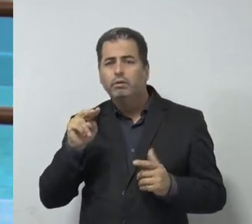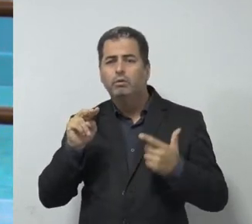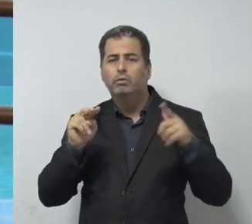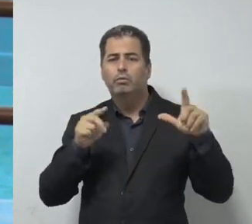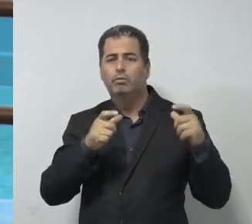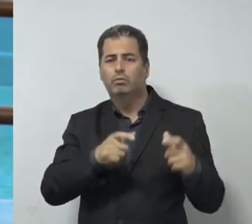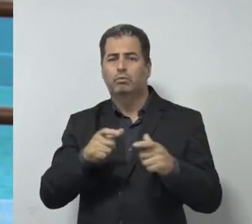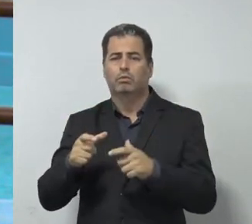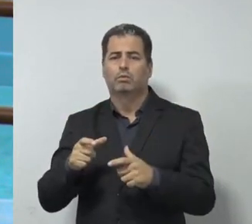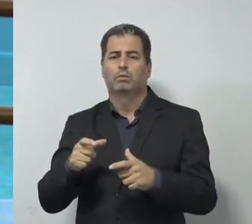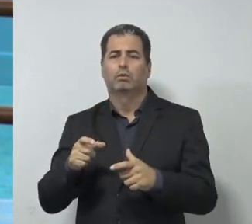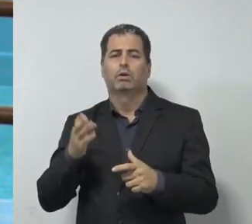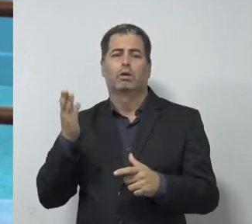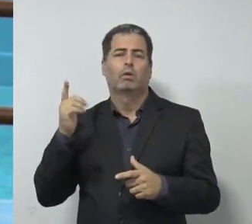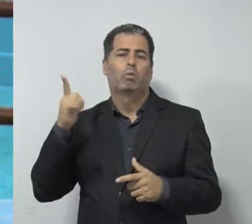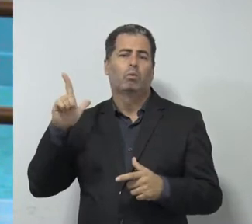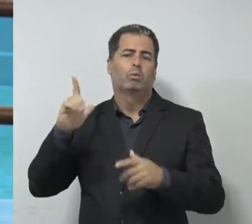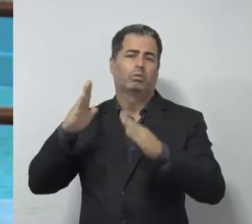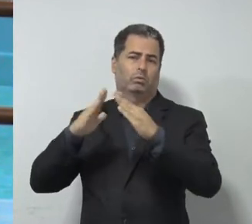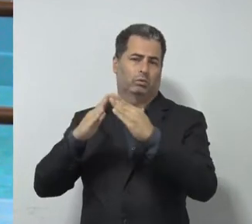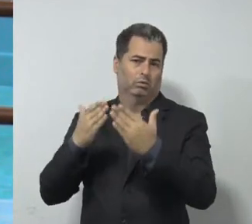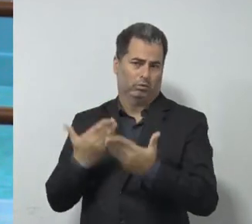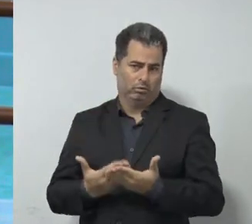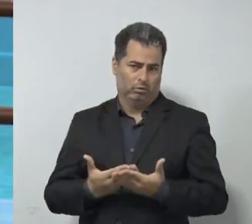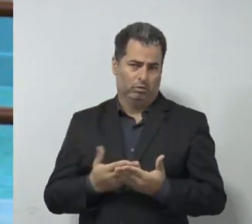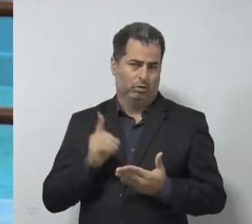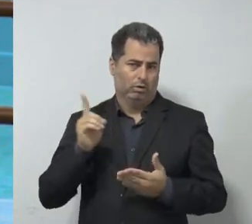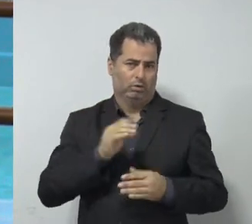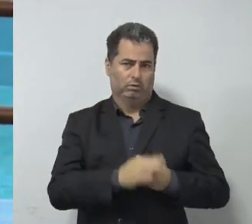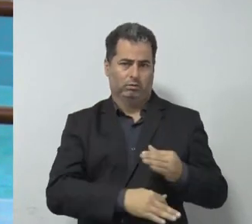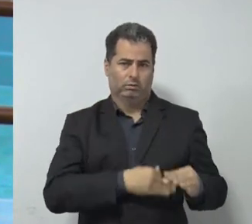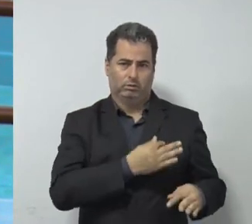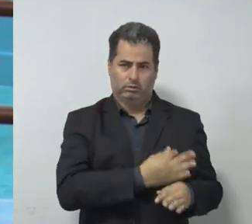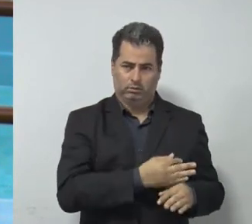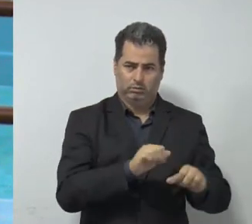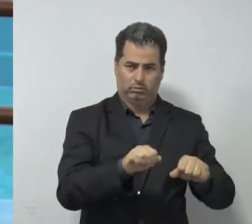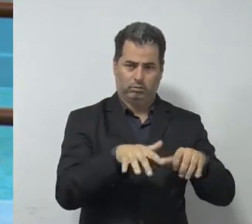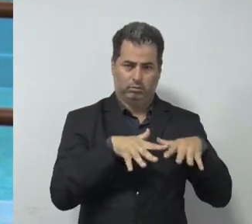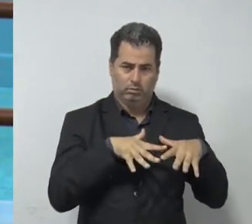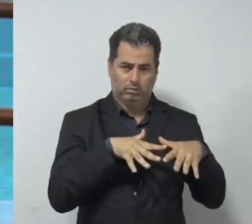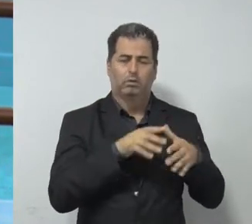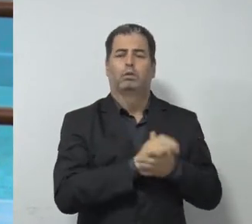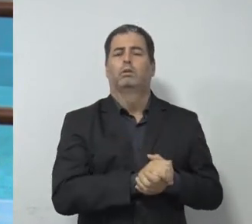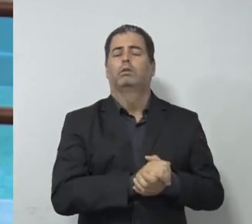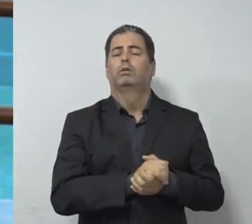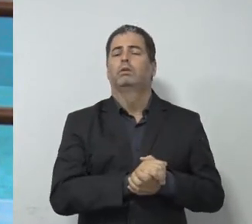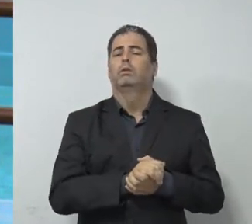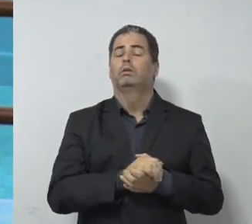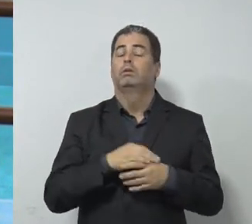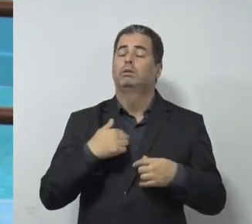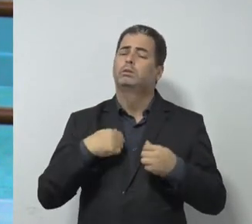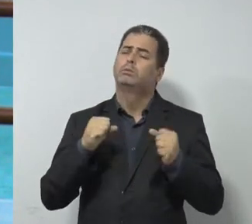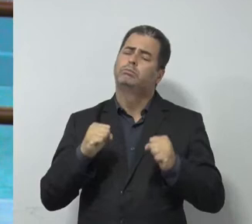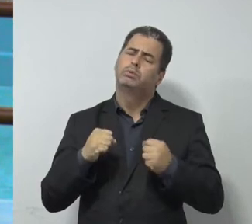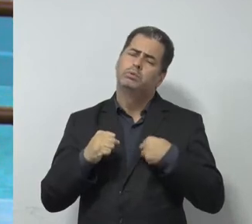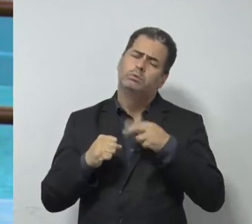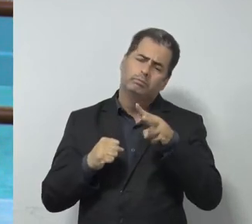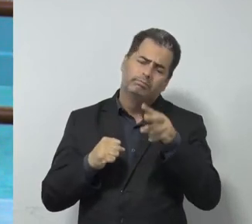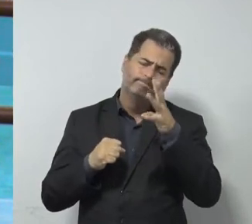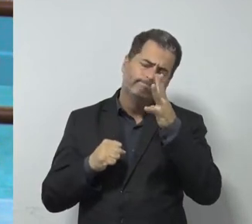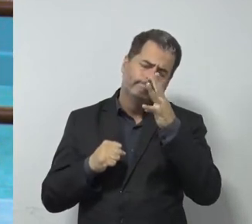auditório do então Colégio São Francisco, né? E pude